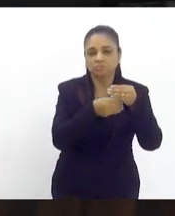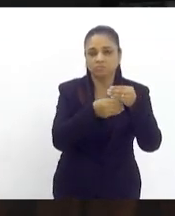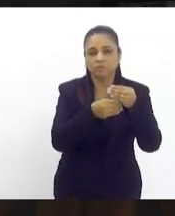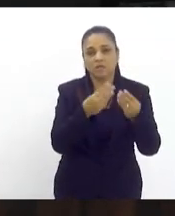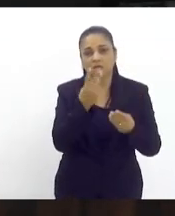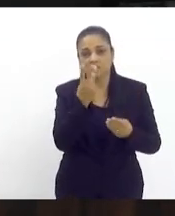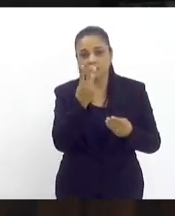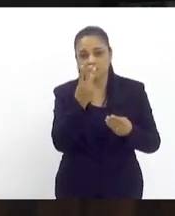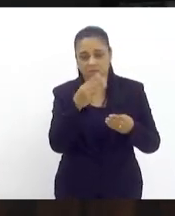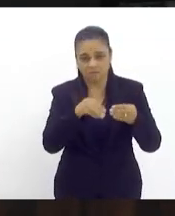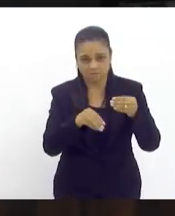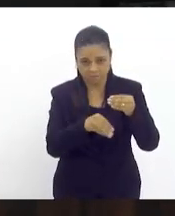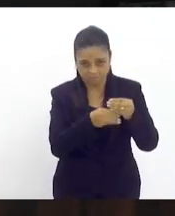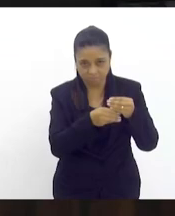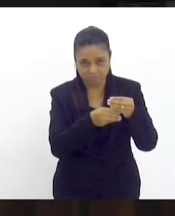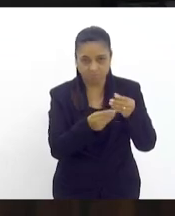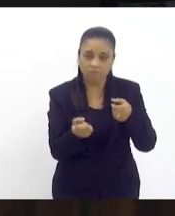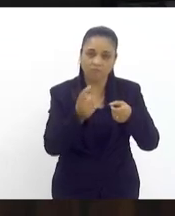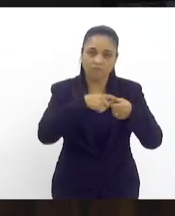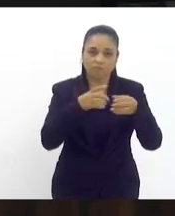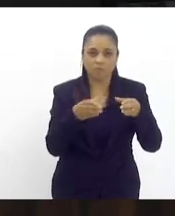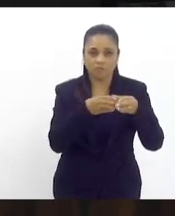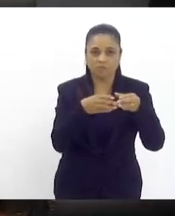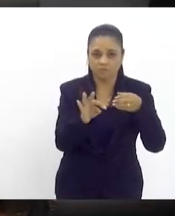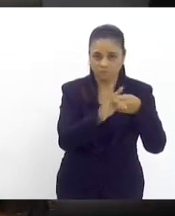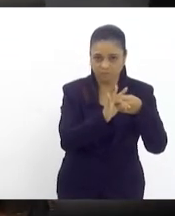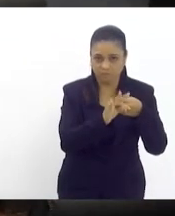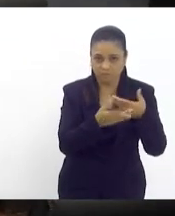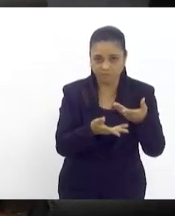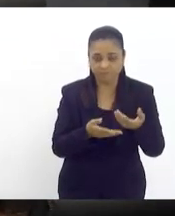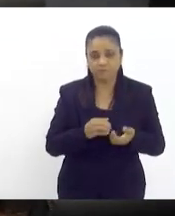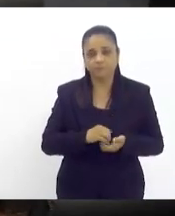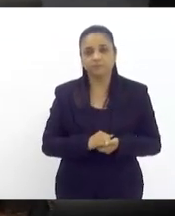três emendas e retornas condições técnicas